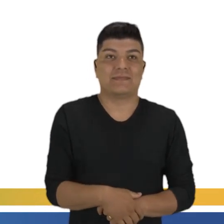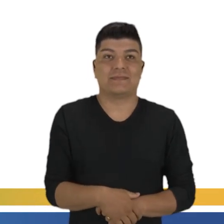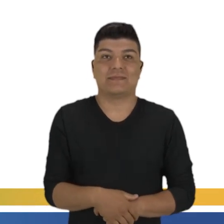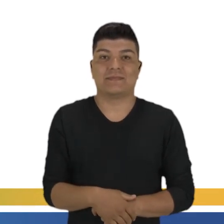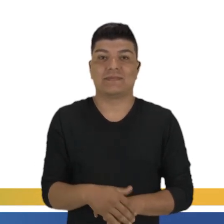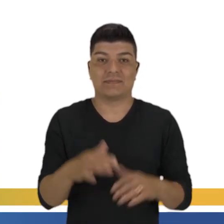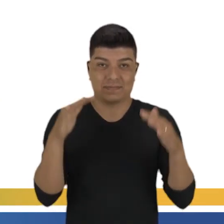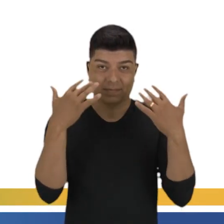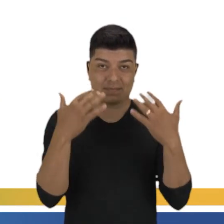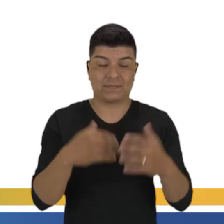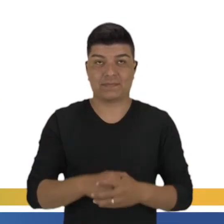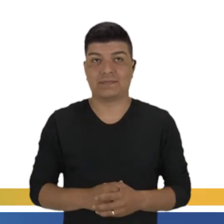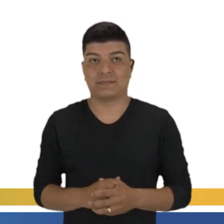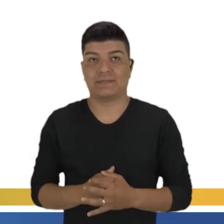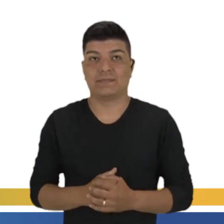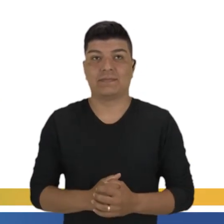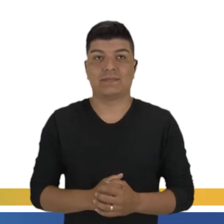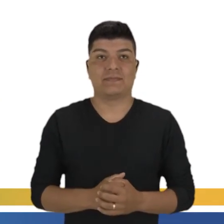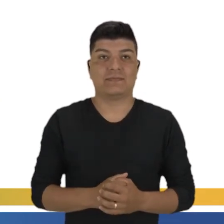Acompanhe comigo.